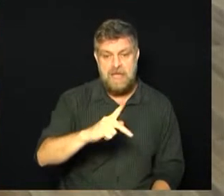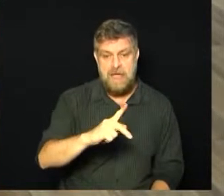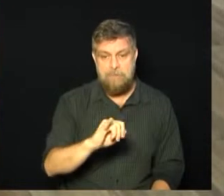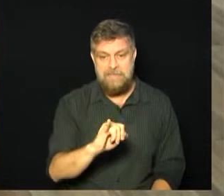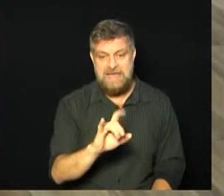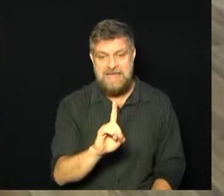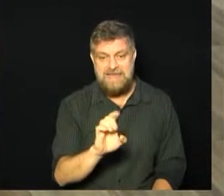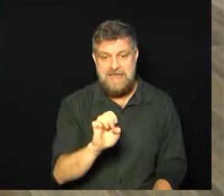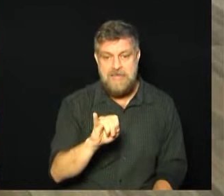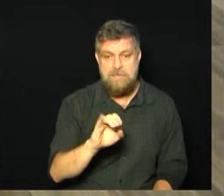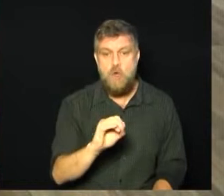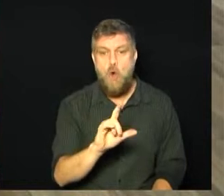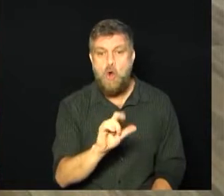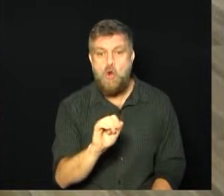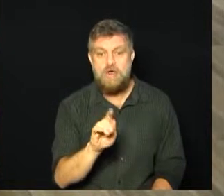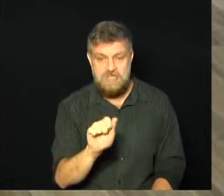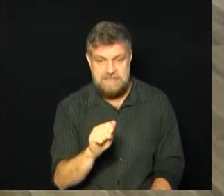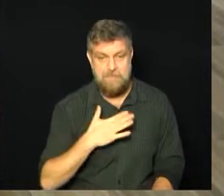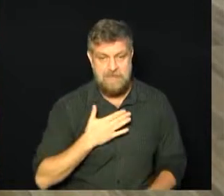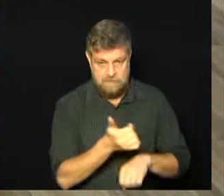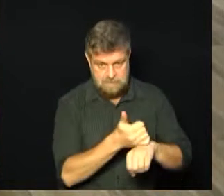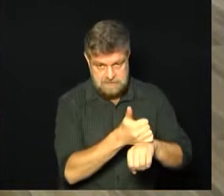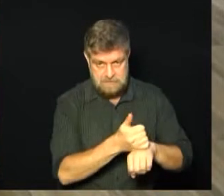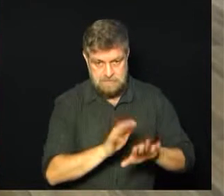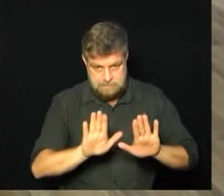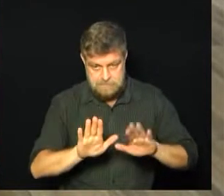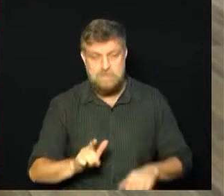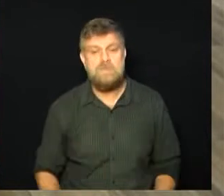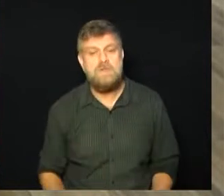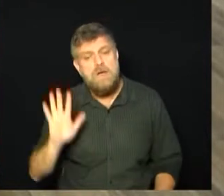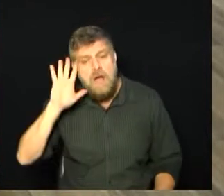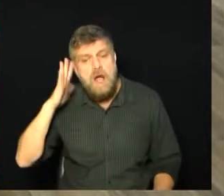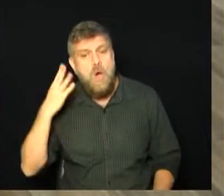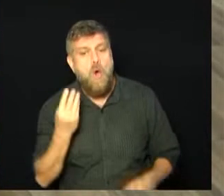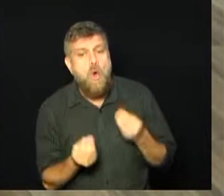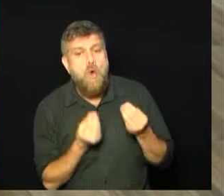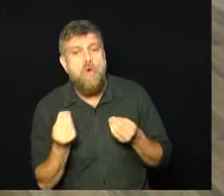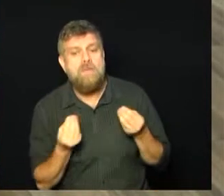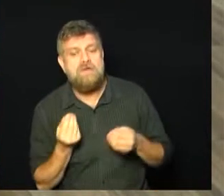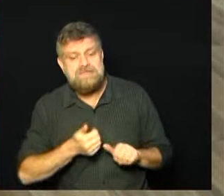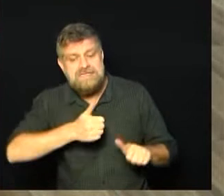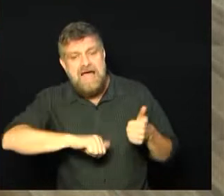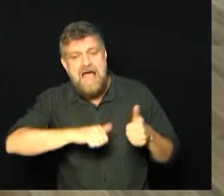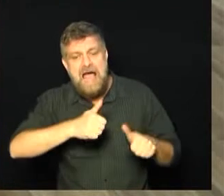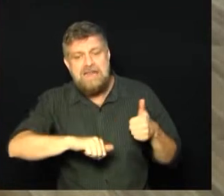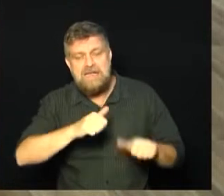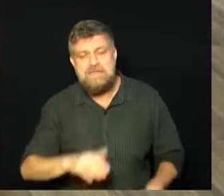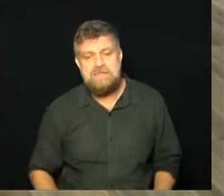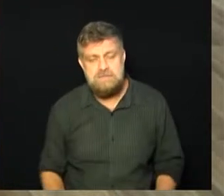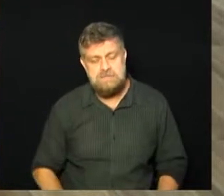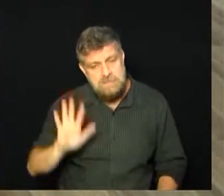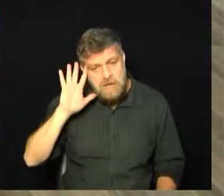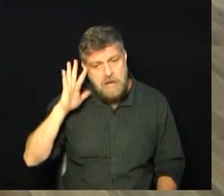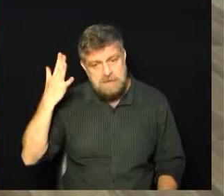André Ribas. Doutor, essa decisão, como vocês, então, analisam essa decisão? Ela